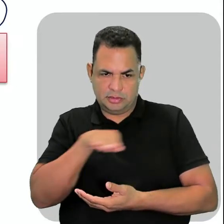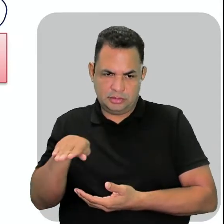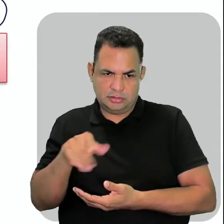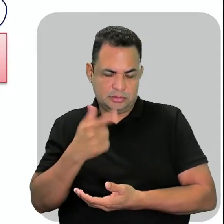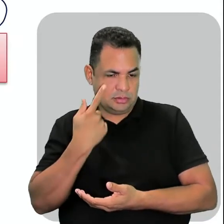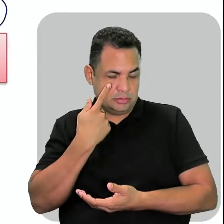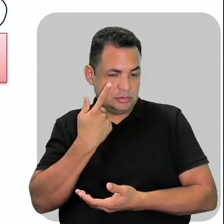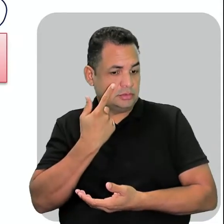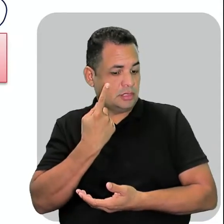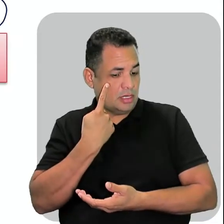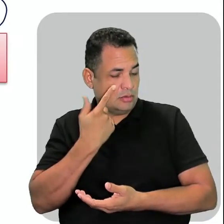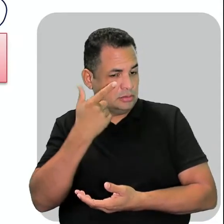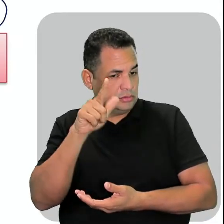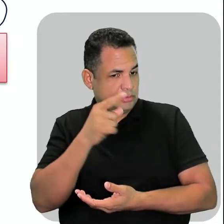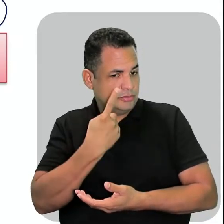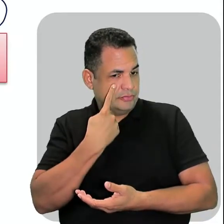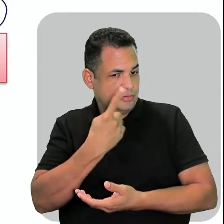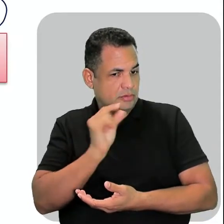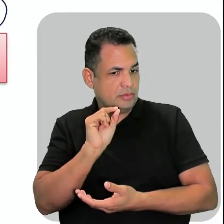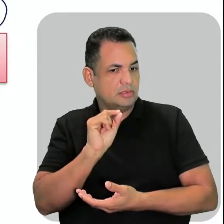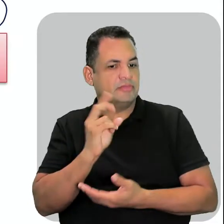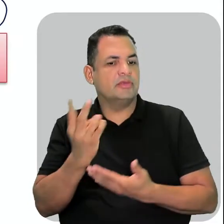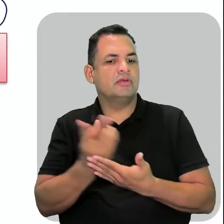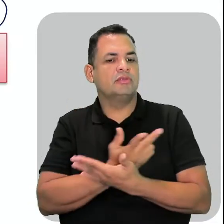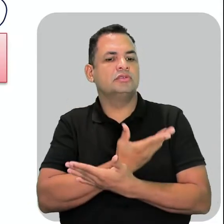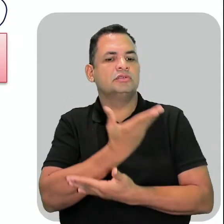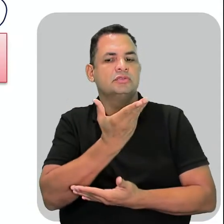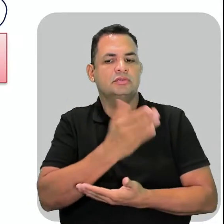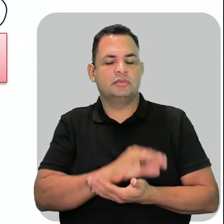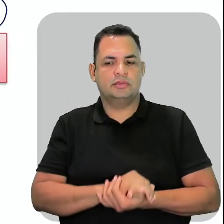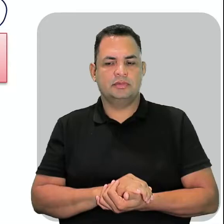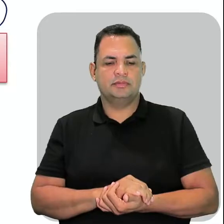conseguir visualizar o que aconteceu, ó.